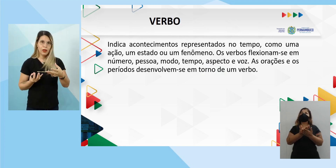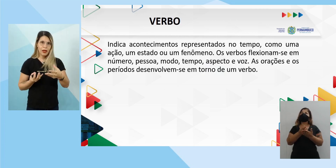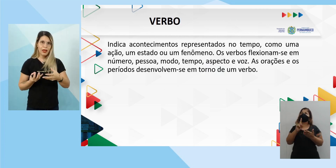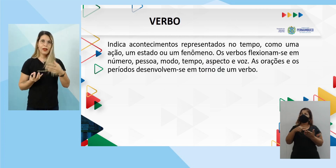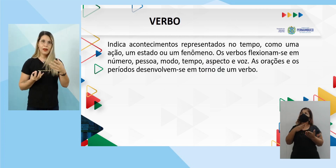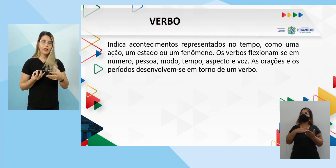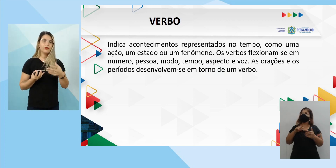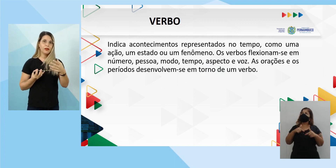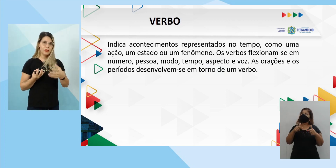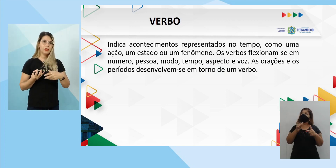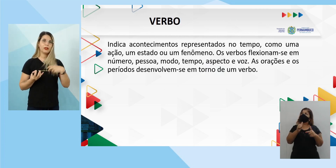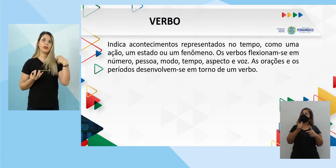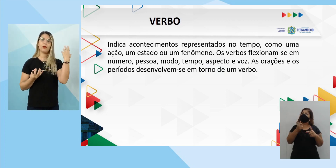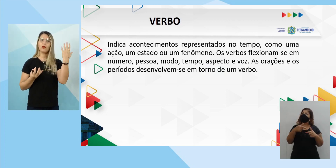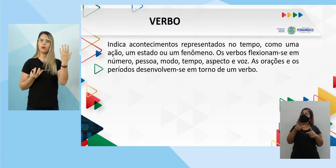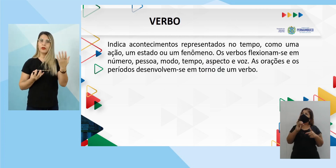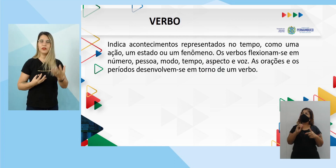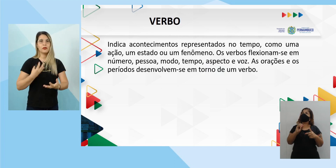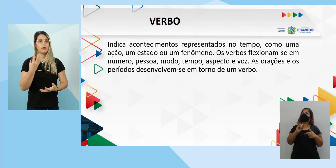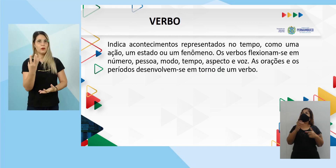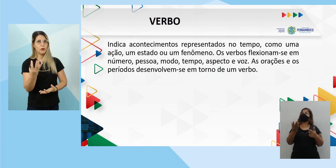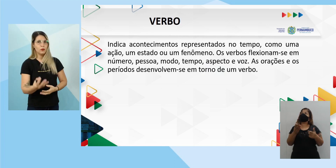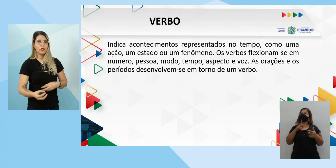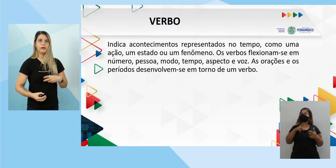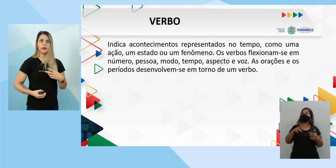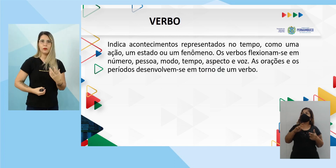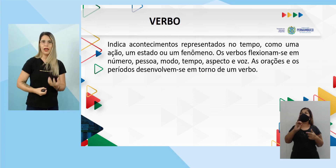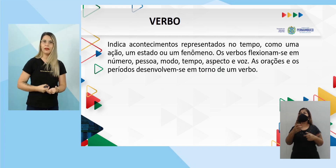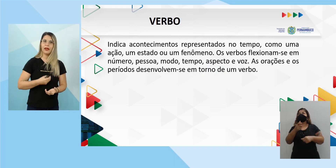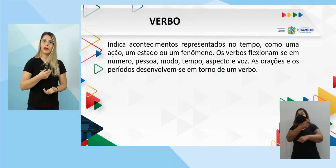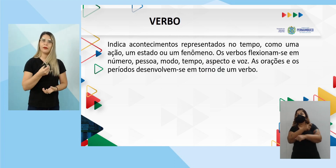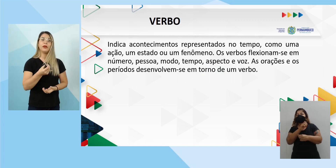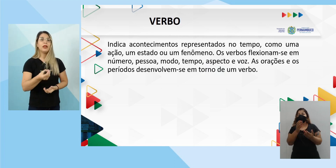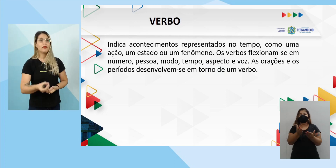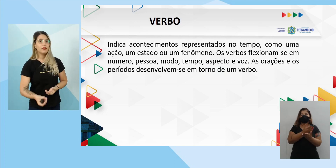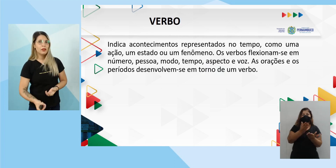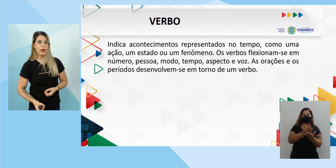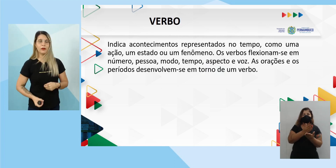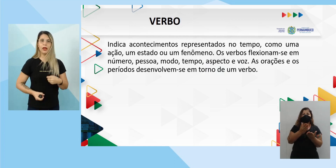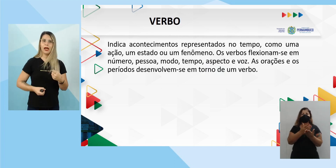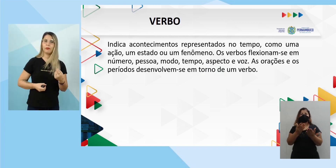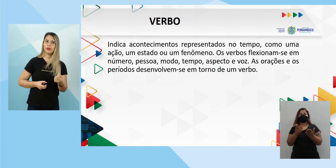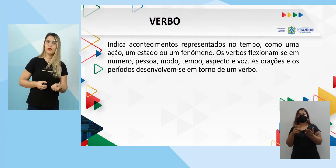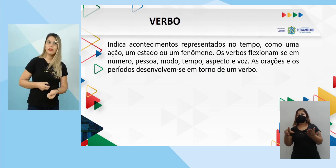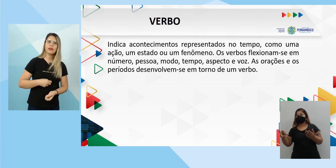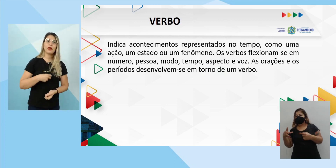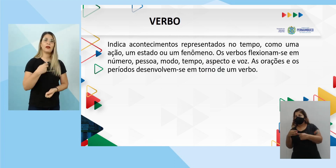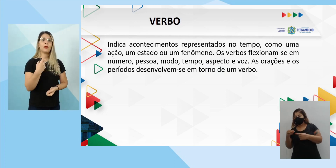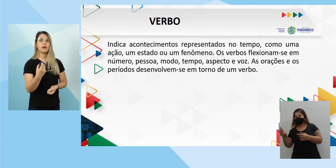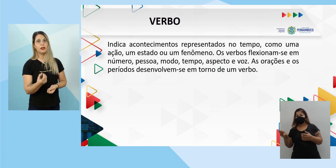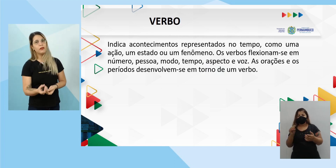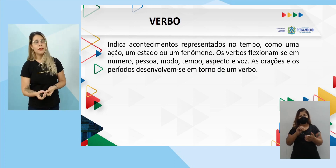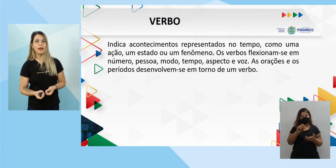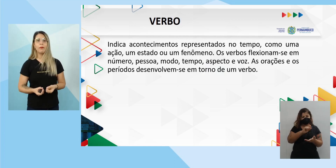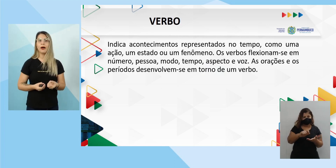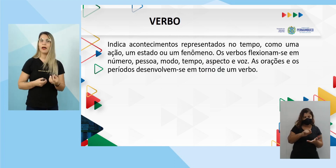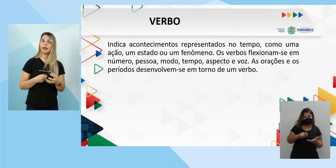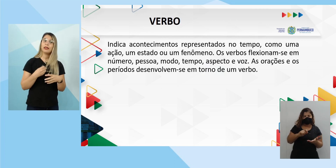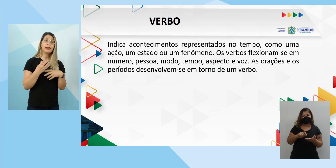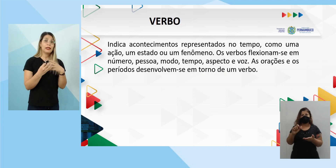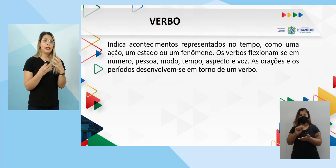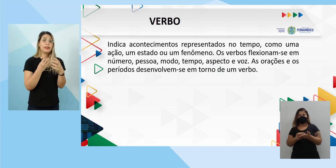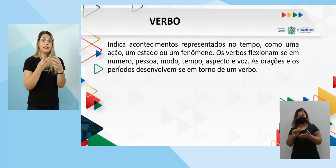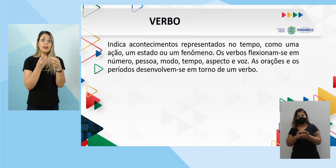ação. Requer que você esteja ou com um professor, ou com um livro, com um caderno, que você pegue o lápis, que você anote, que você